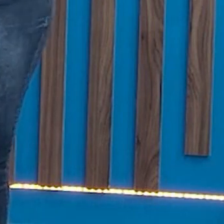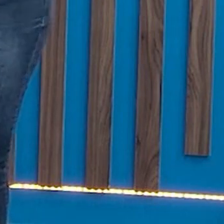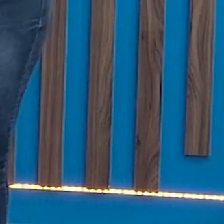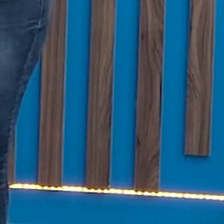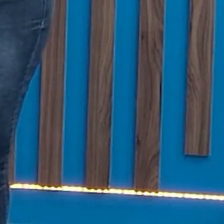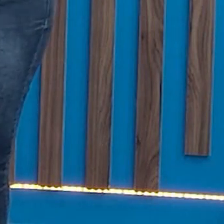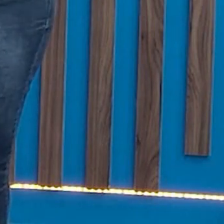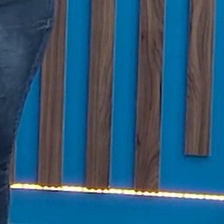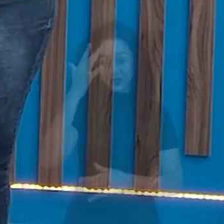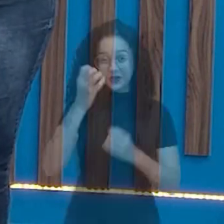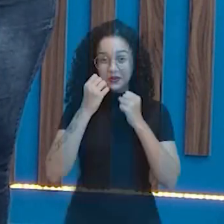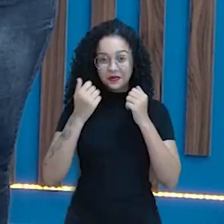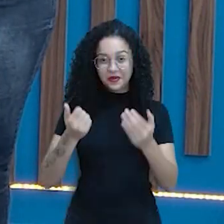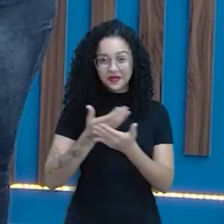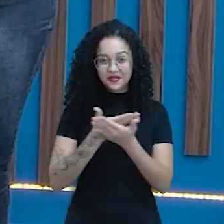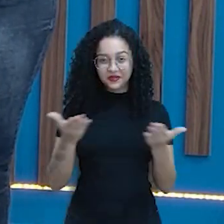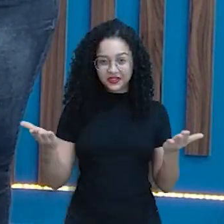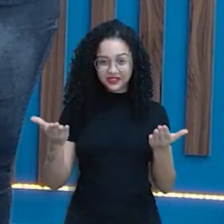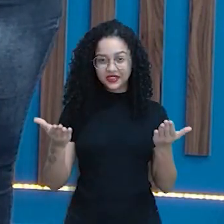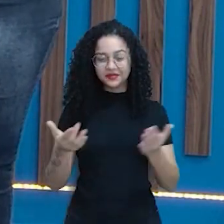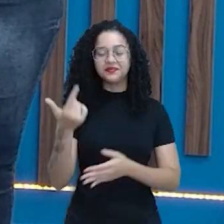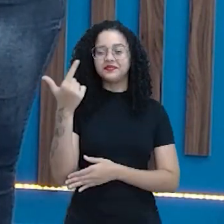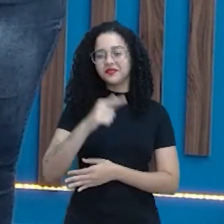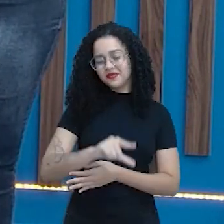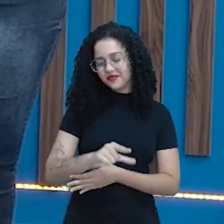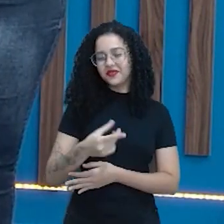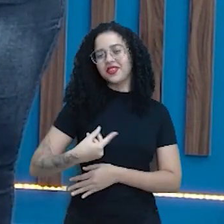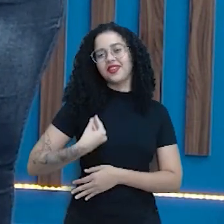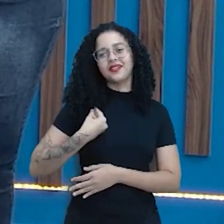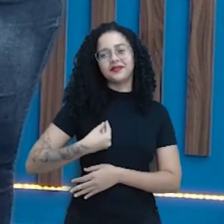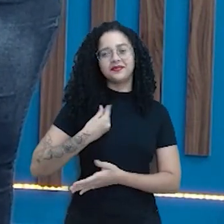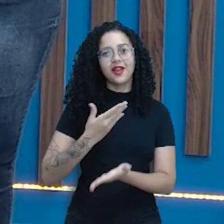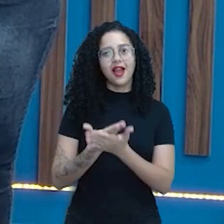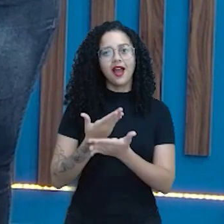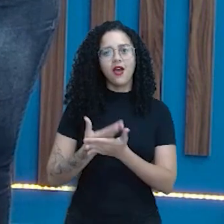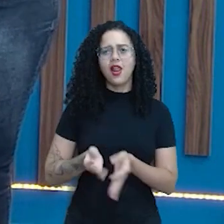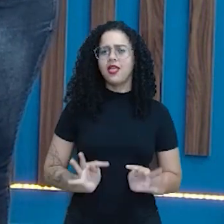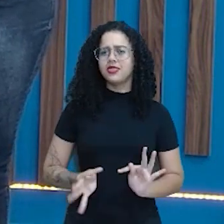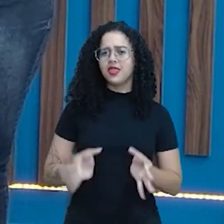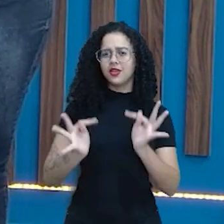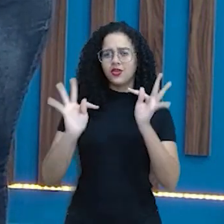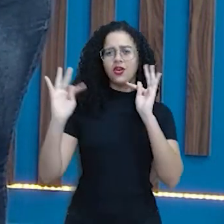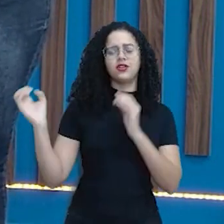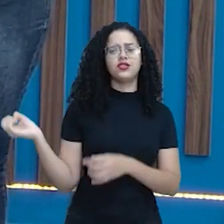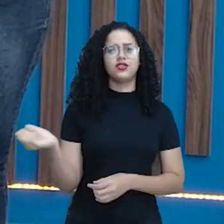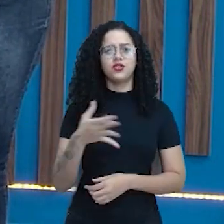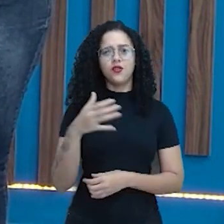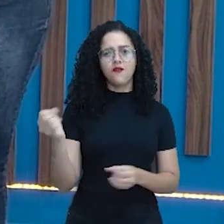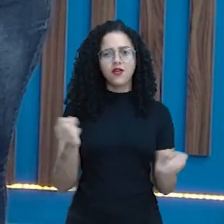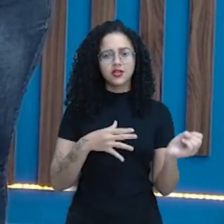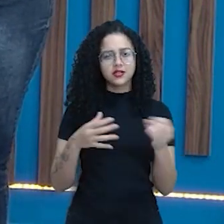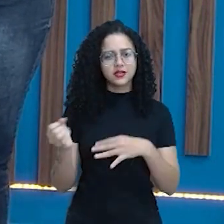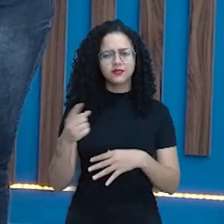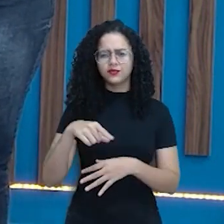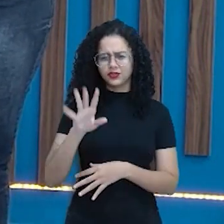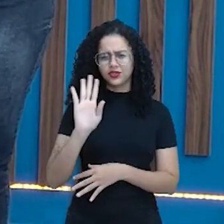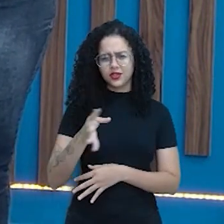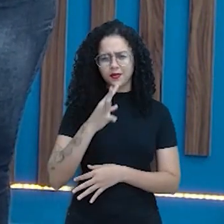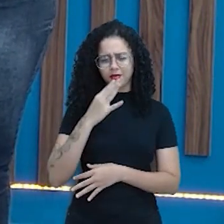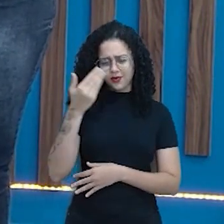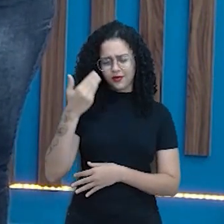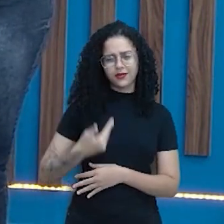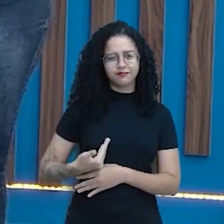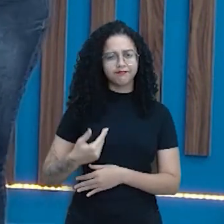Olá, meu povo! Tudo bem com vocês? Mais uma vez estamos aqui para a aula de Tecnologia e Inovação. Vocês já me conhecem, sou a